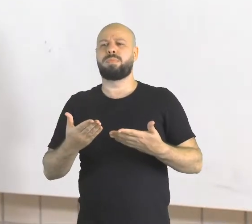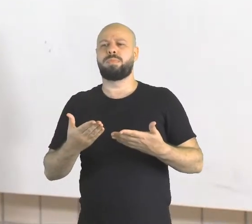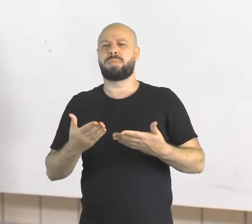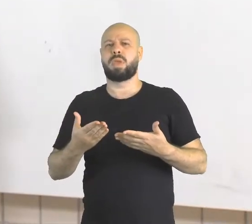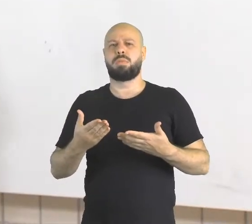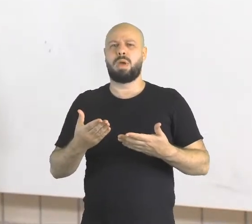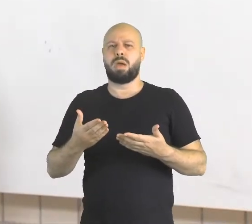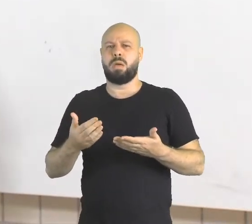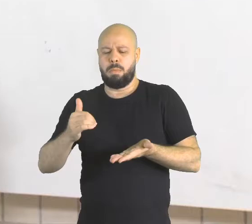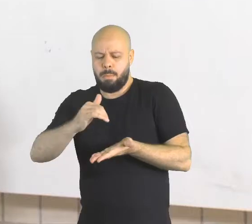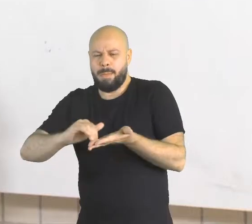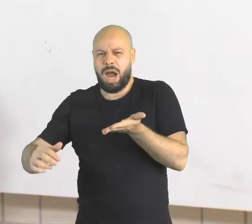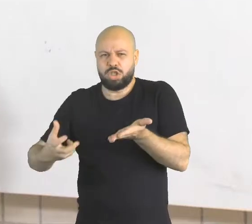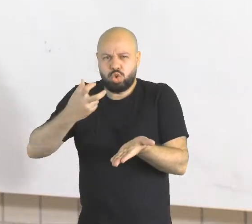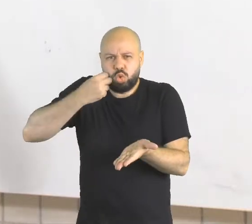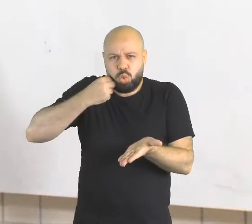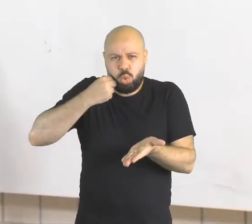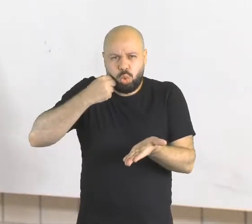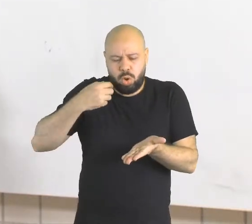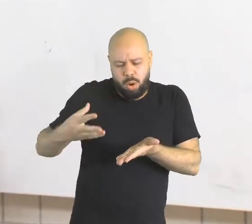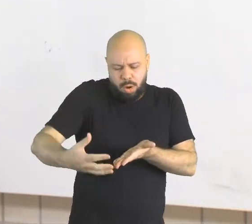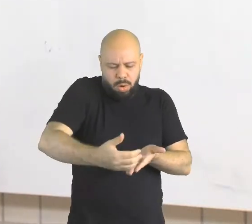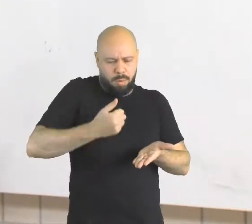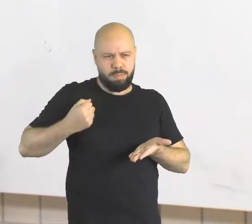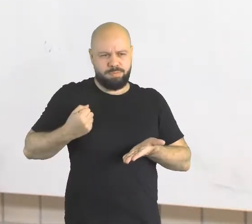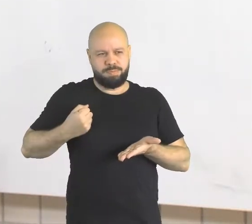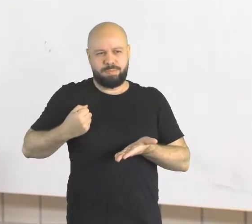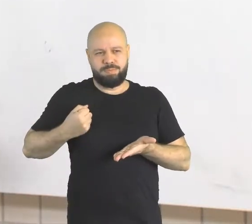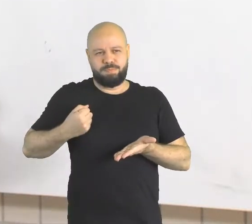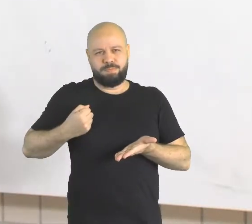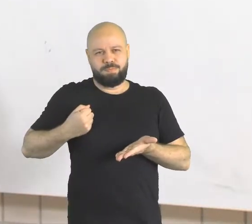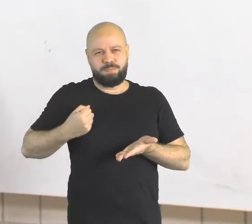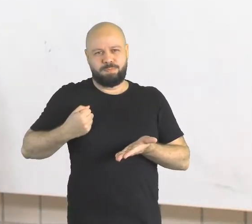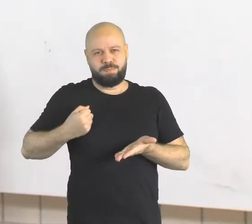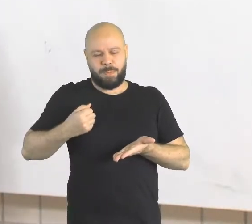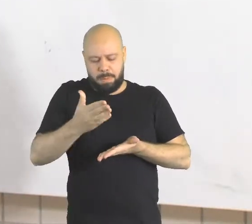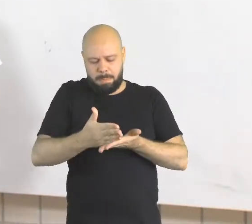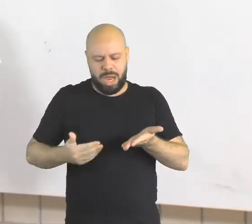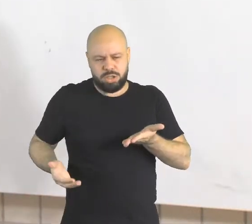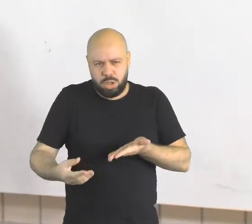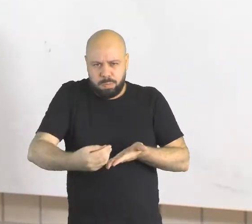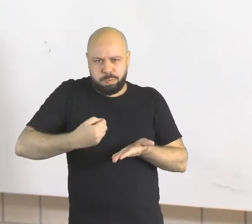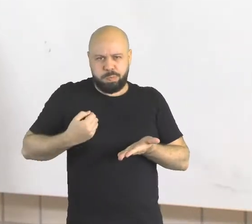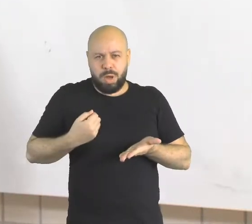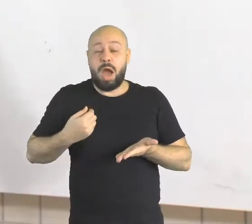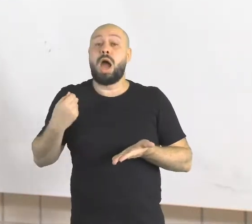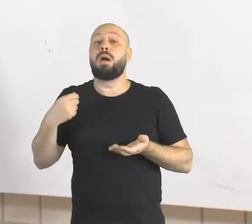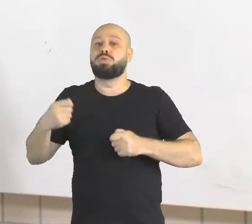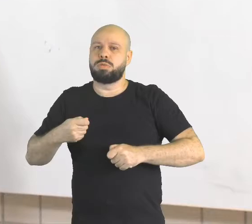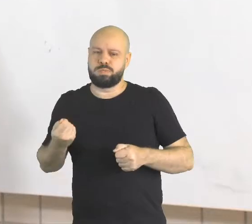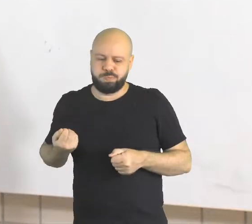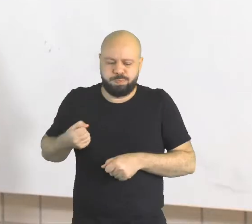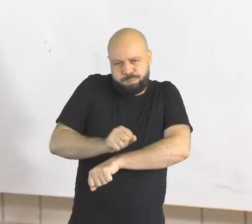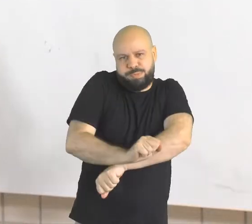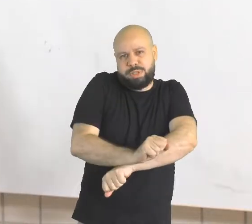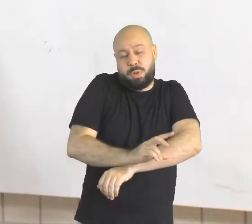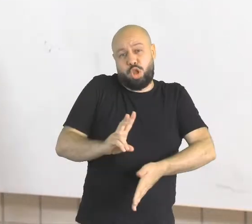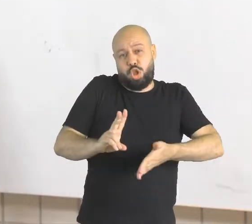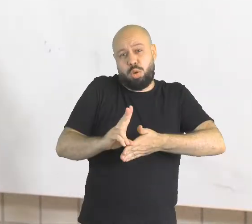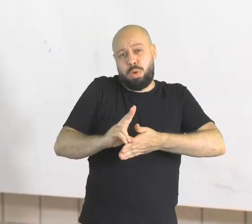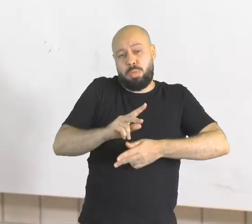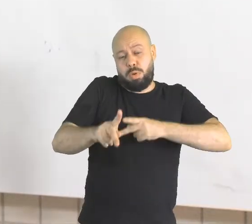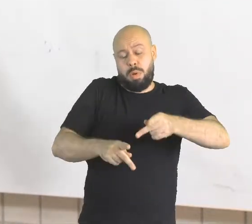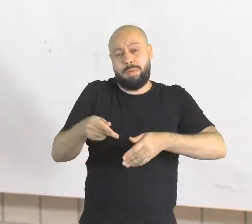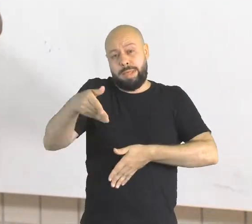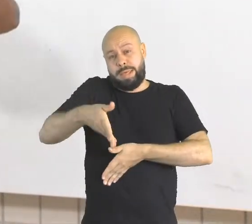com parte dos lucros. O capitão donatário também, ele tinha direito de escravizar os nativos, ou seja, tinha direito